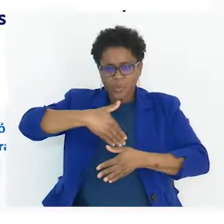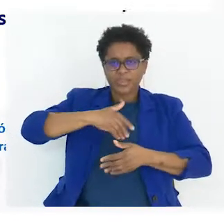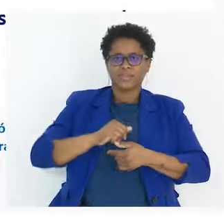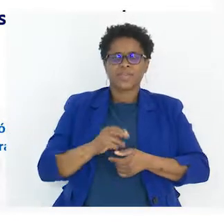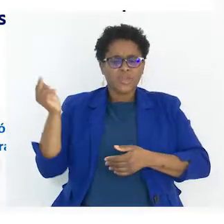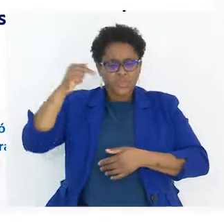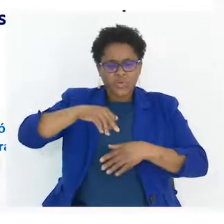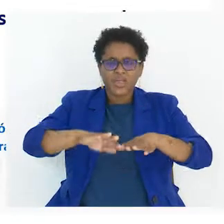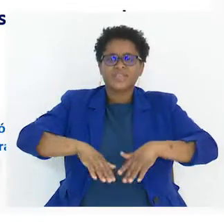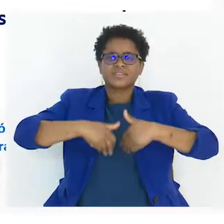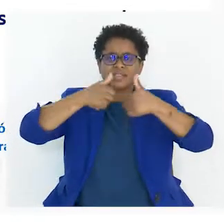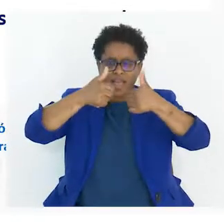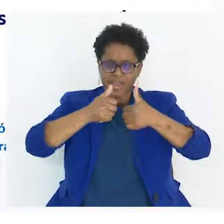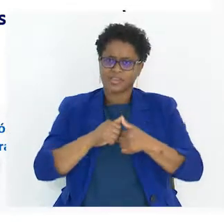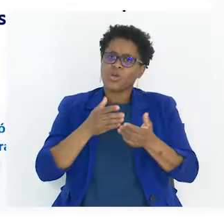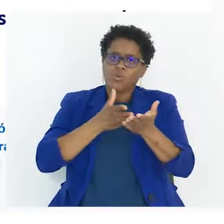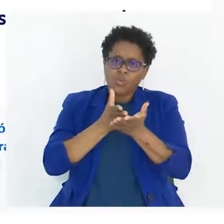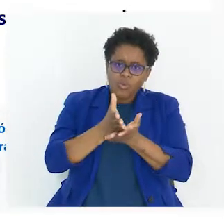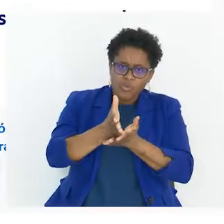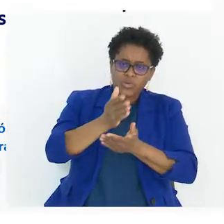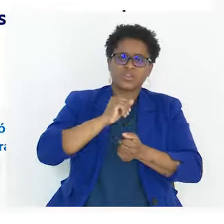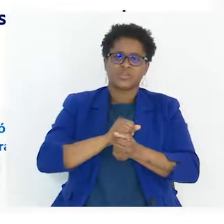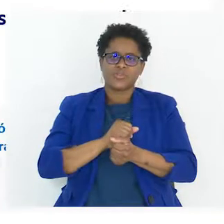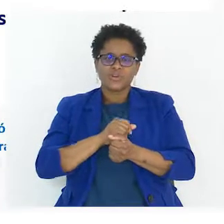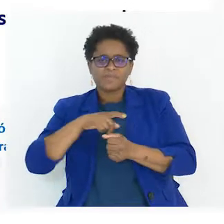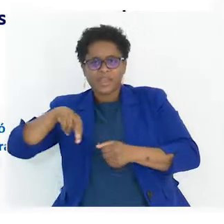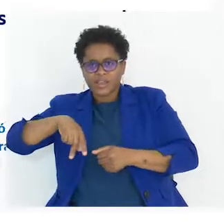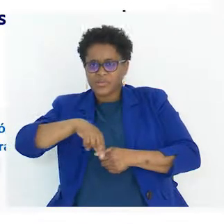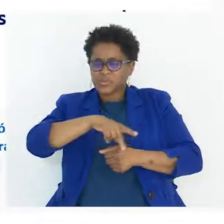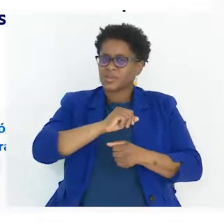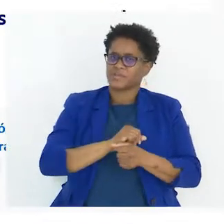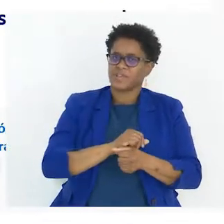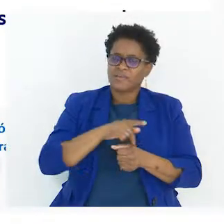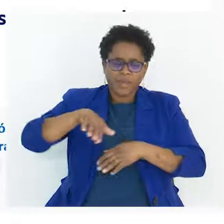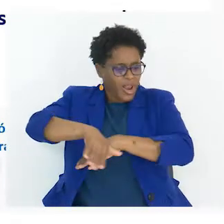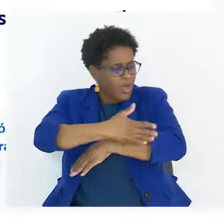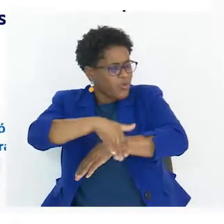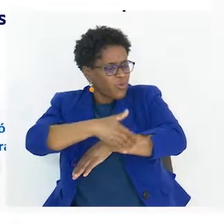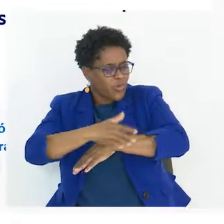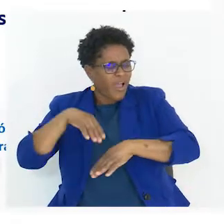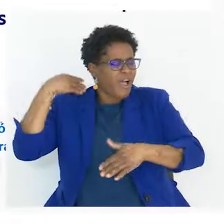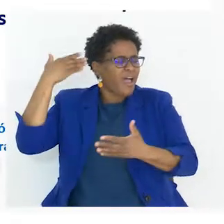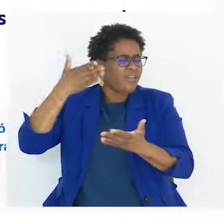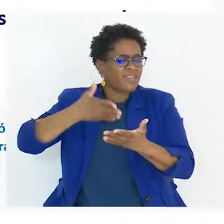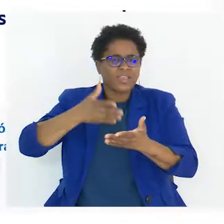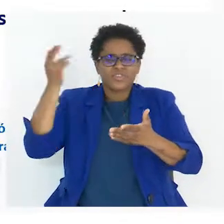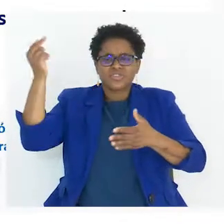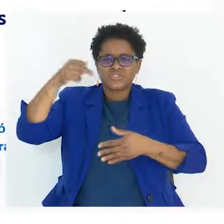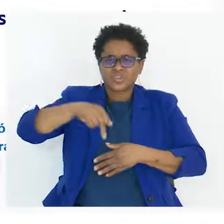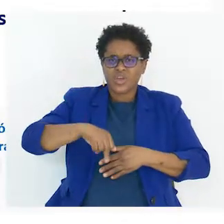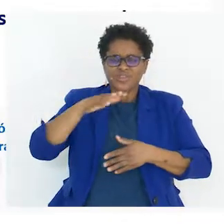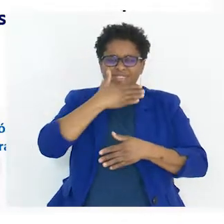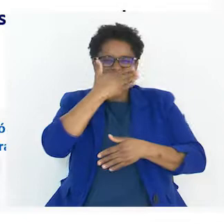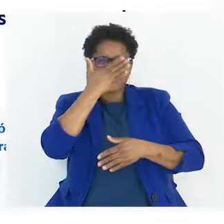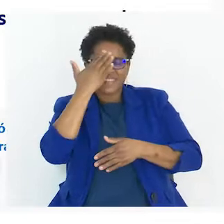À noite, chegou à cidade e continuou a deslocar-se pelas ruas até